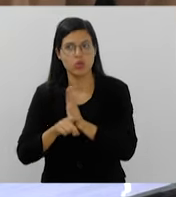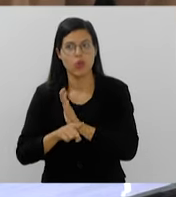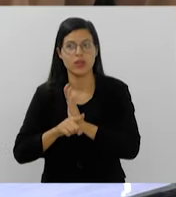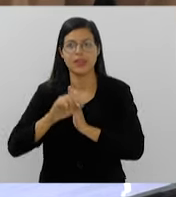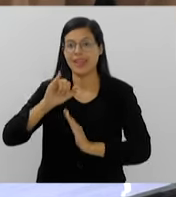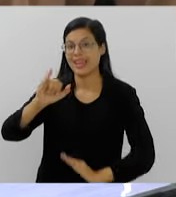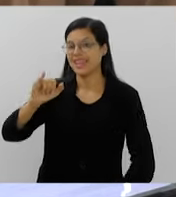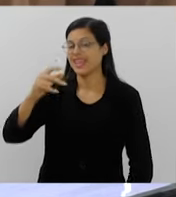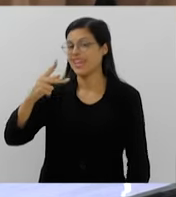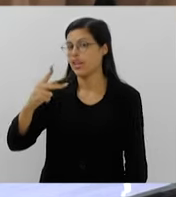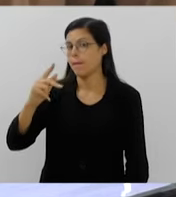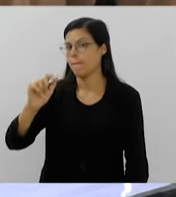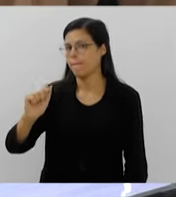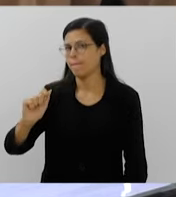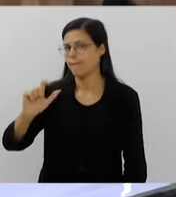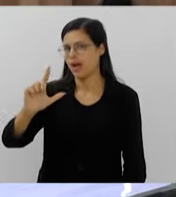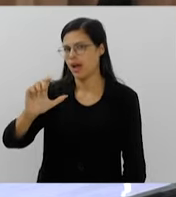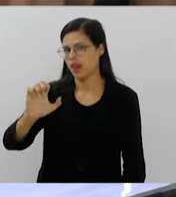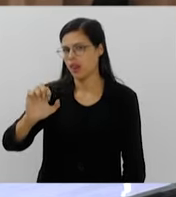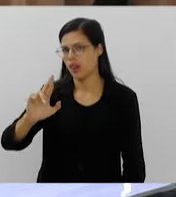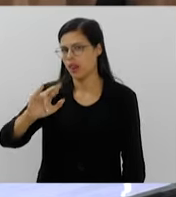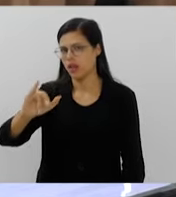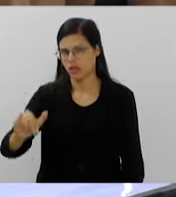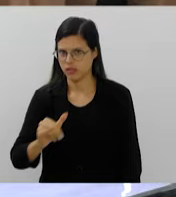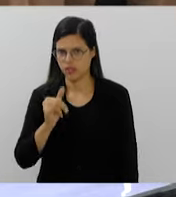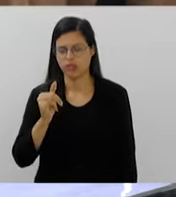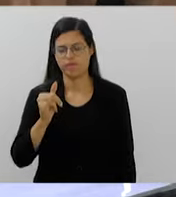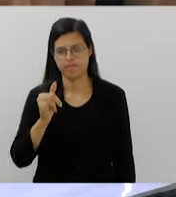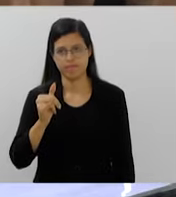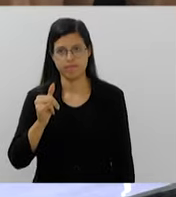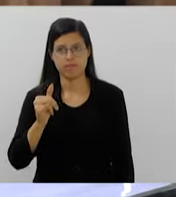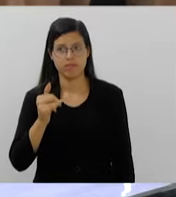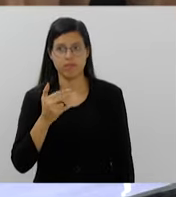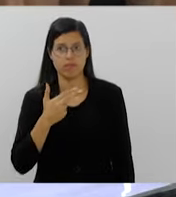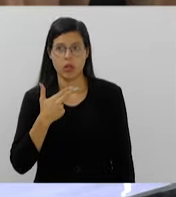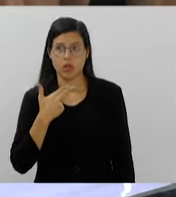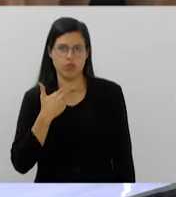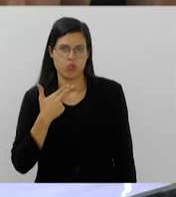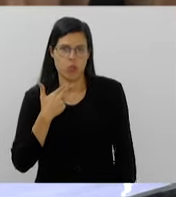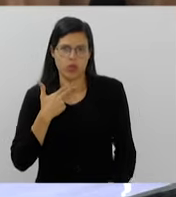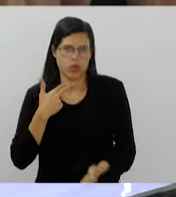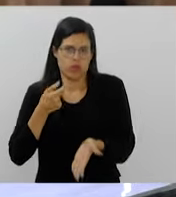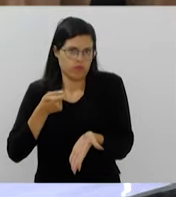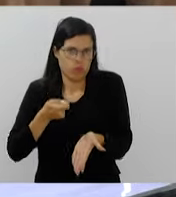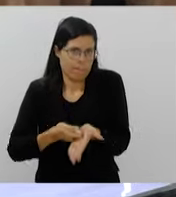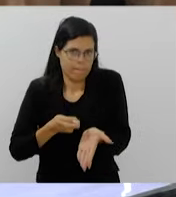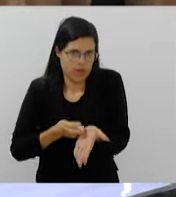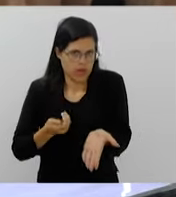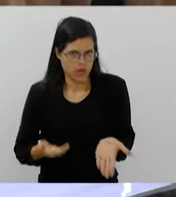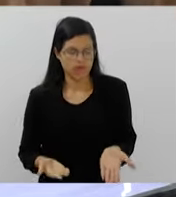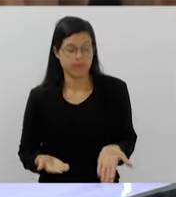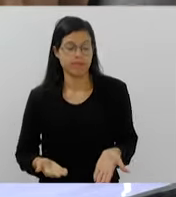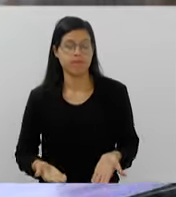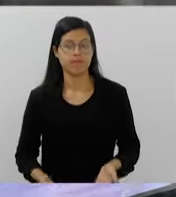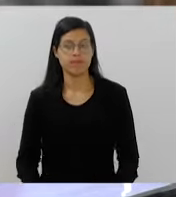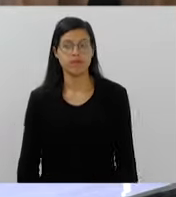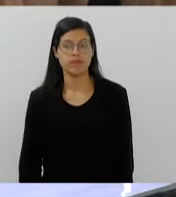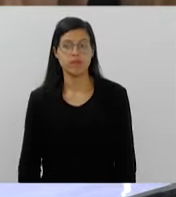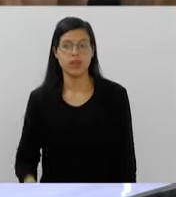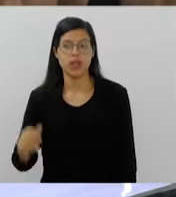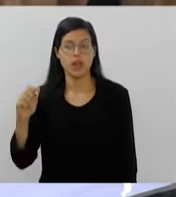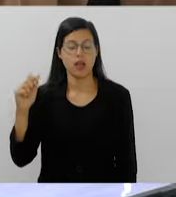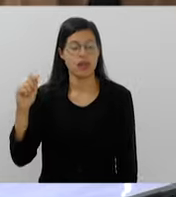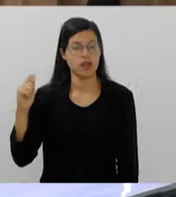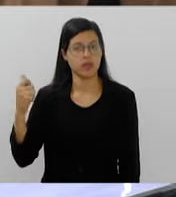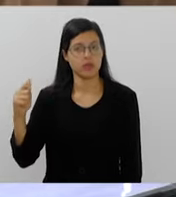IPALERJ? É porque a gente quer. Não, o IPALERJ não pode nos obrigar. Vamos lá. Associação...